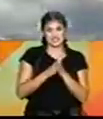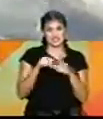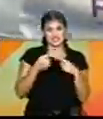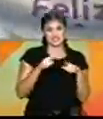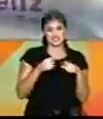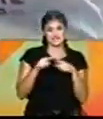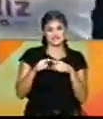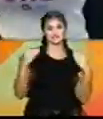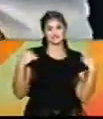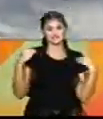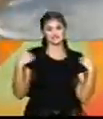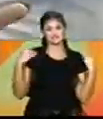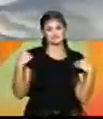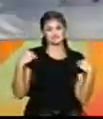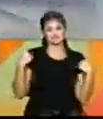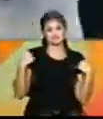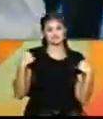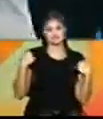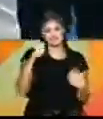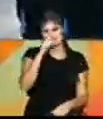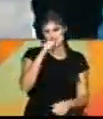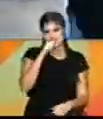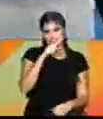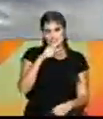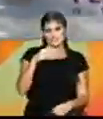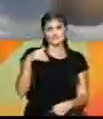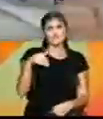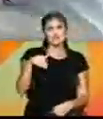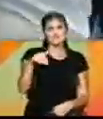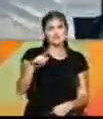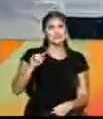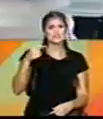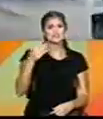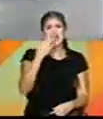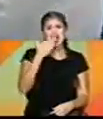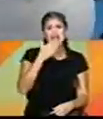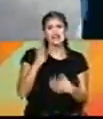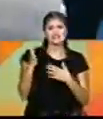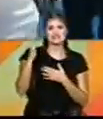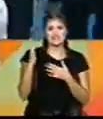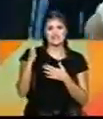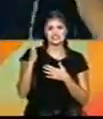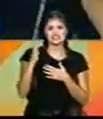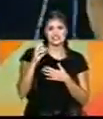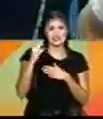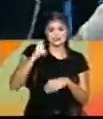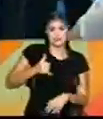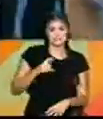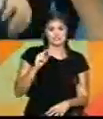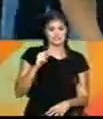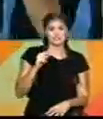diversas modalidades, diversas iniciativas. Nós daqui a pouco vamos mostrar, por exemplo, uma aula de dança e de bócia. Não